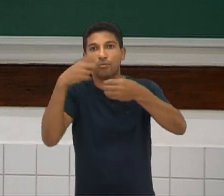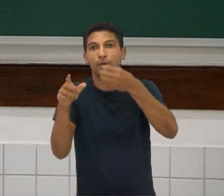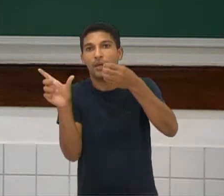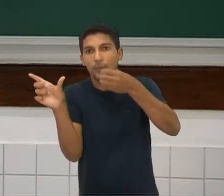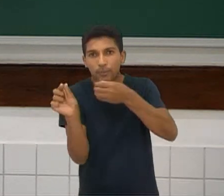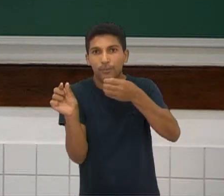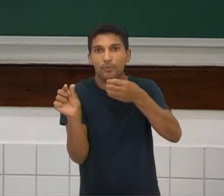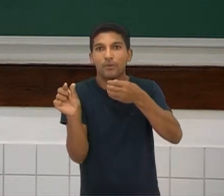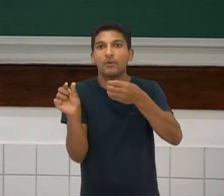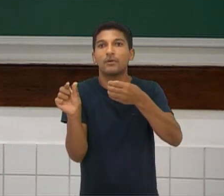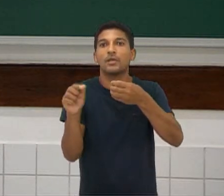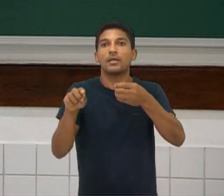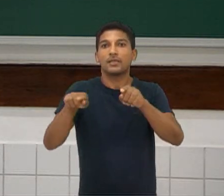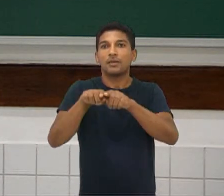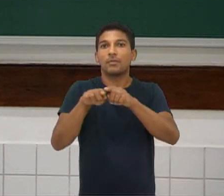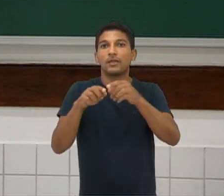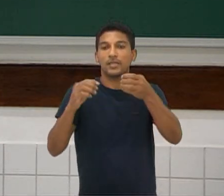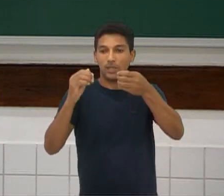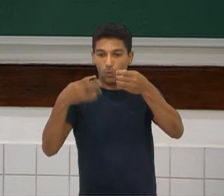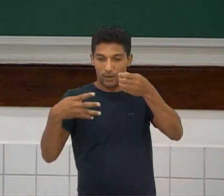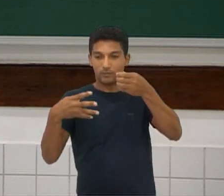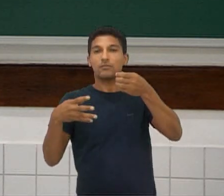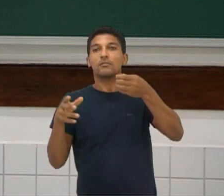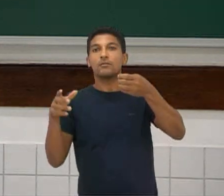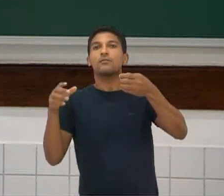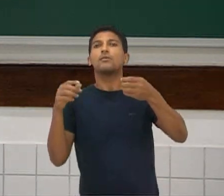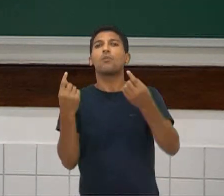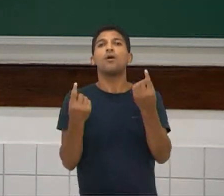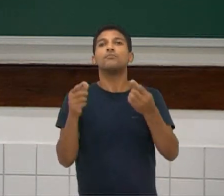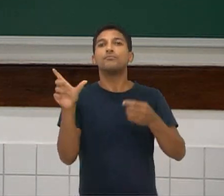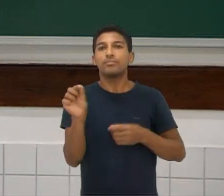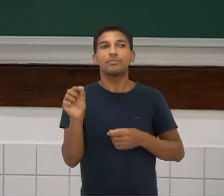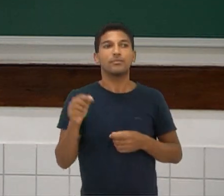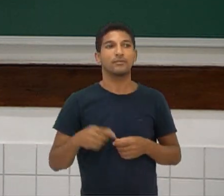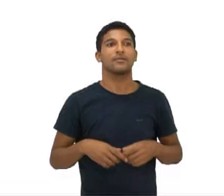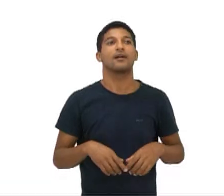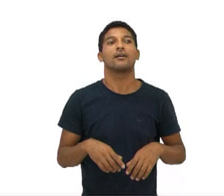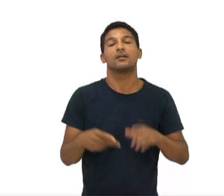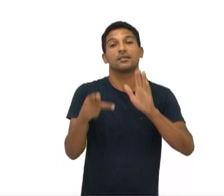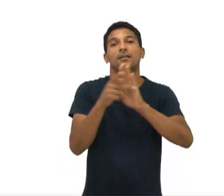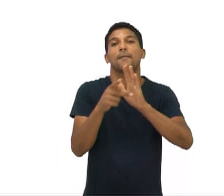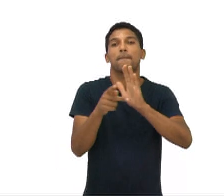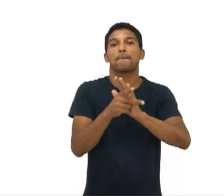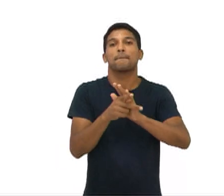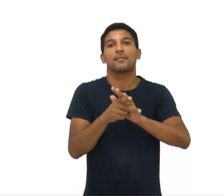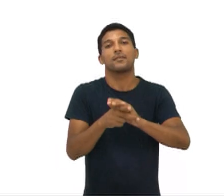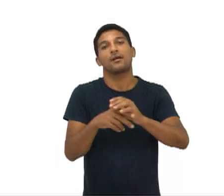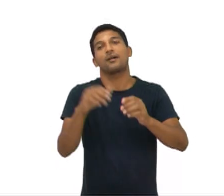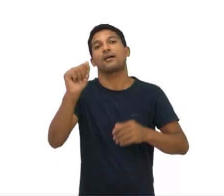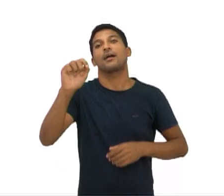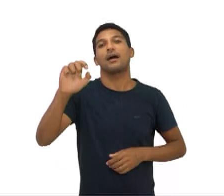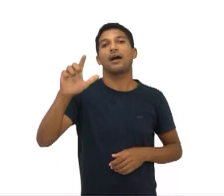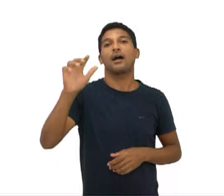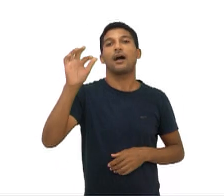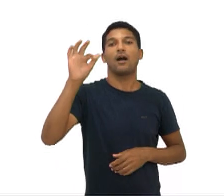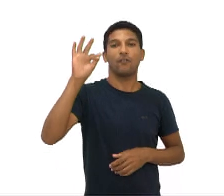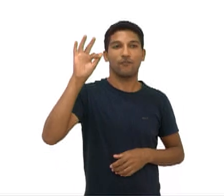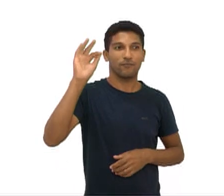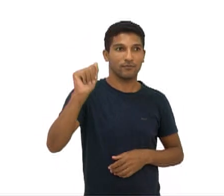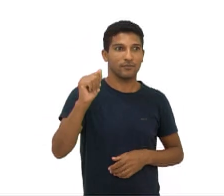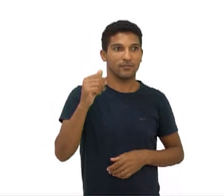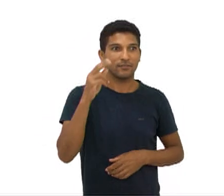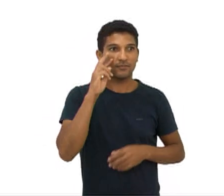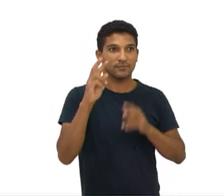e quatro unidades do número de massa? Quem? Tá fácil, né, galera? É a partícula alfa. Então, alfa é